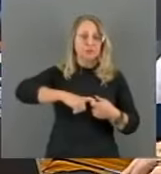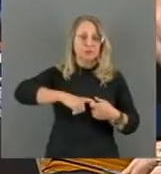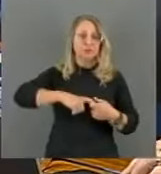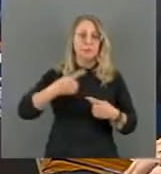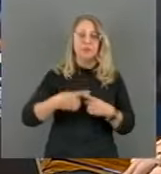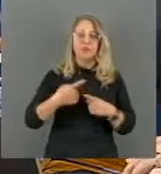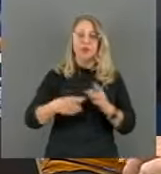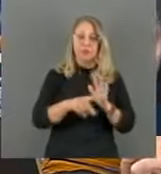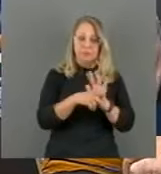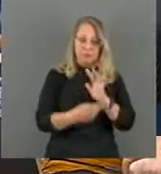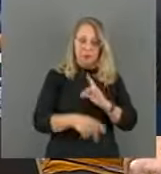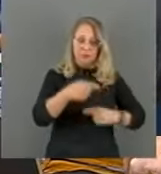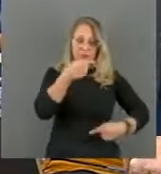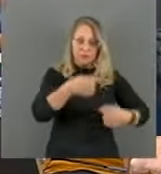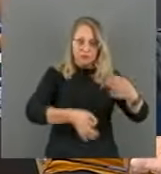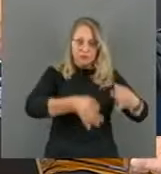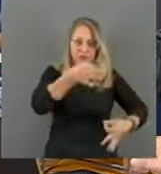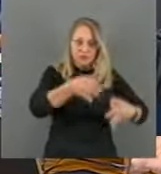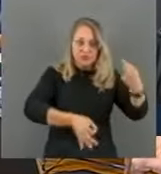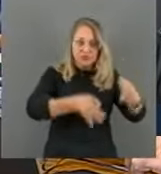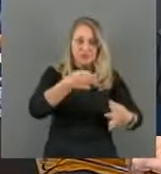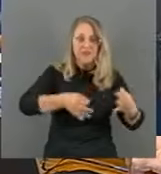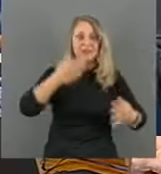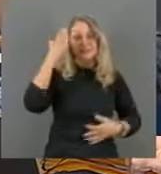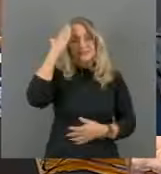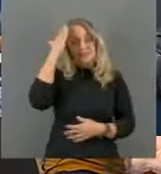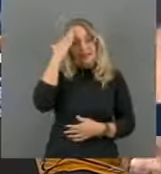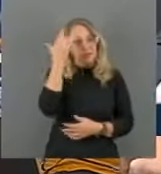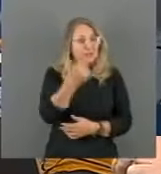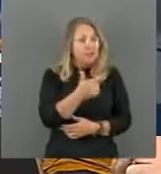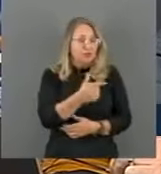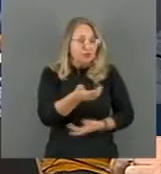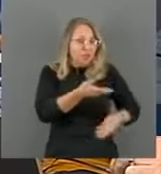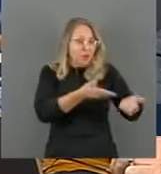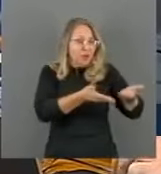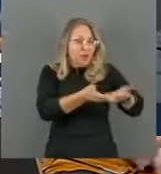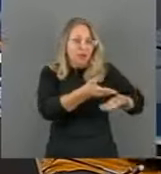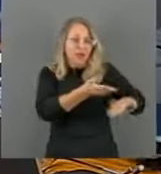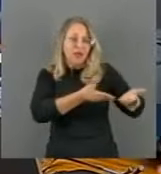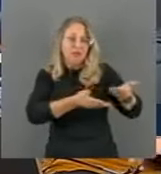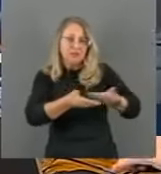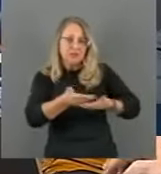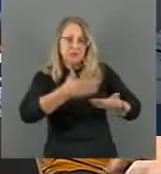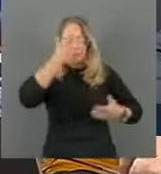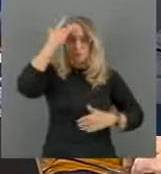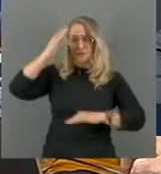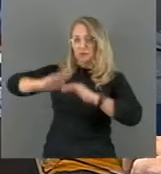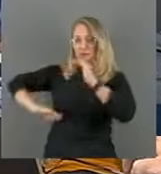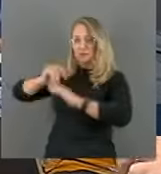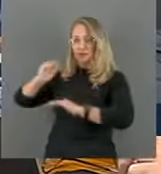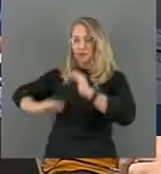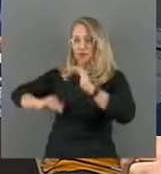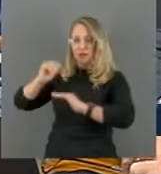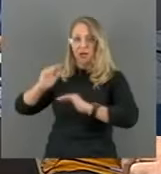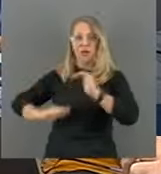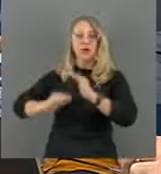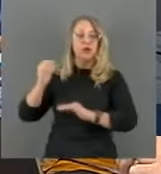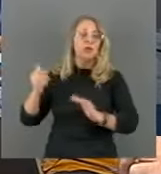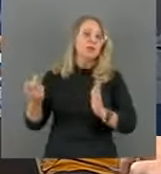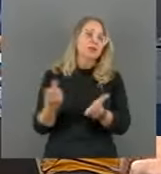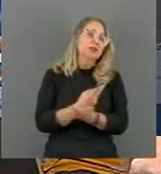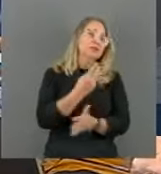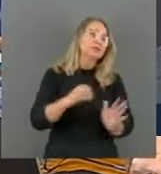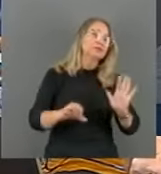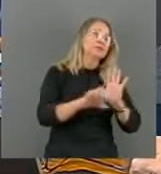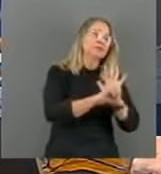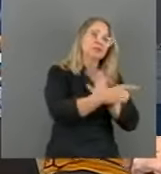Justiça reconhece que não há nenhuma relação daquele profissional com aquele suposto crime e